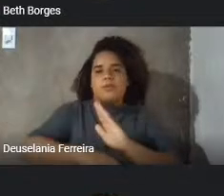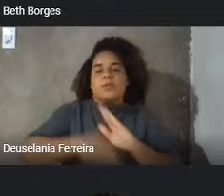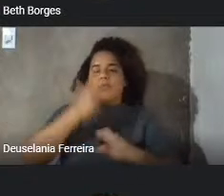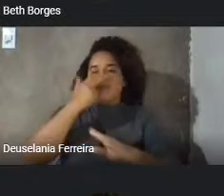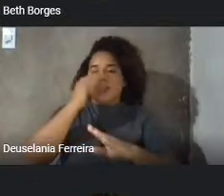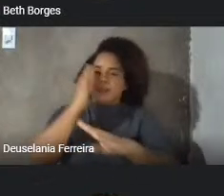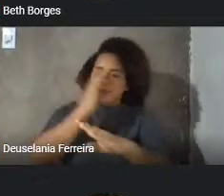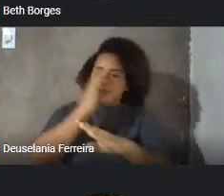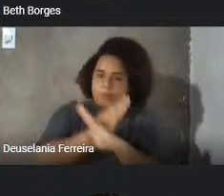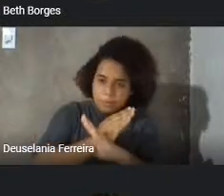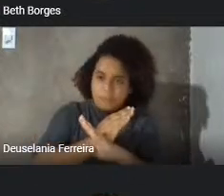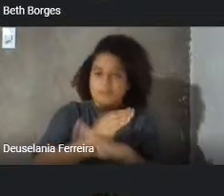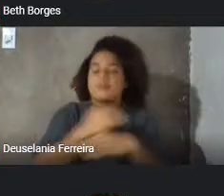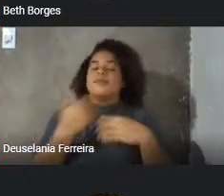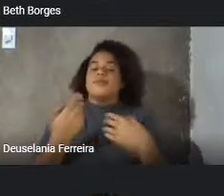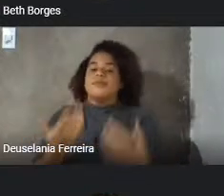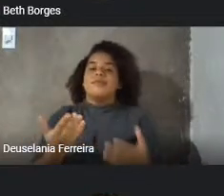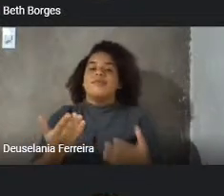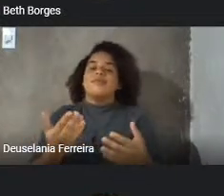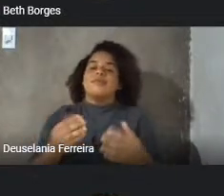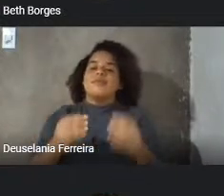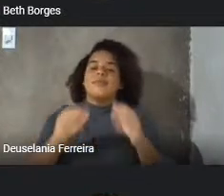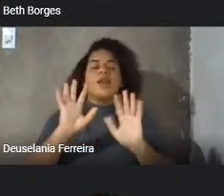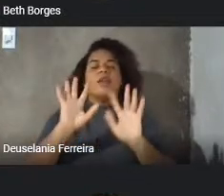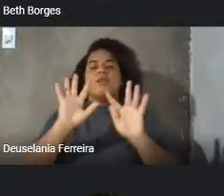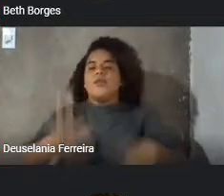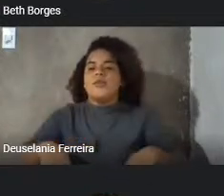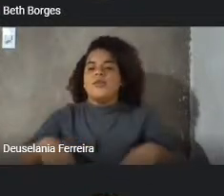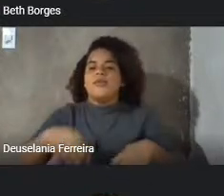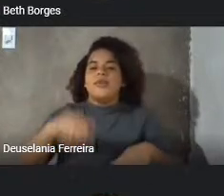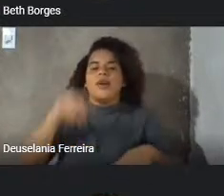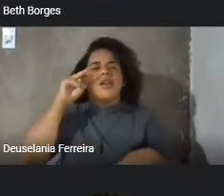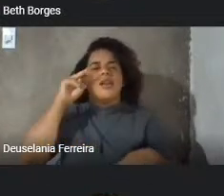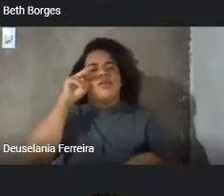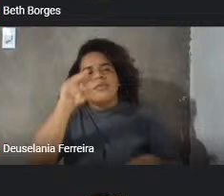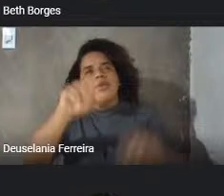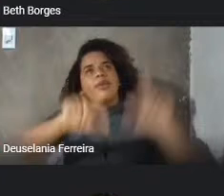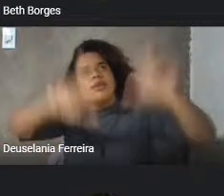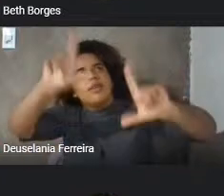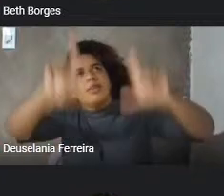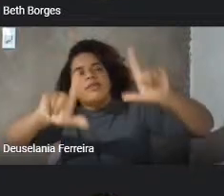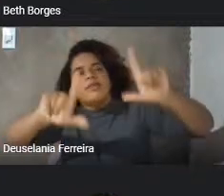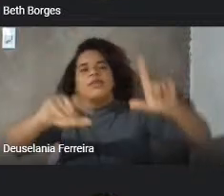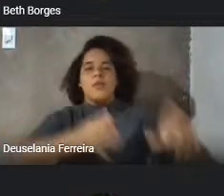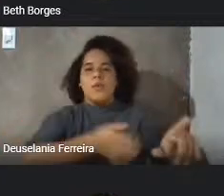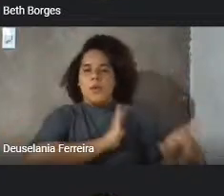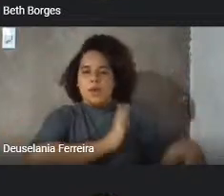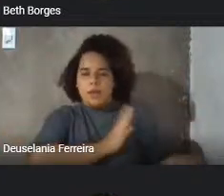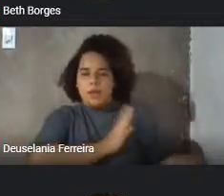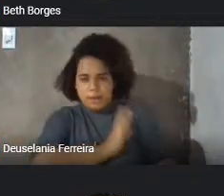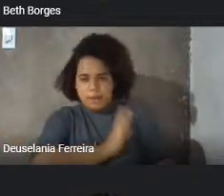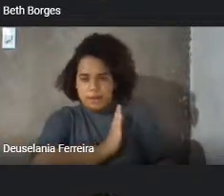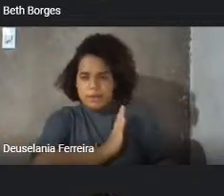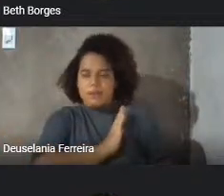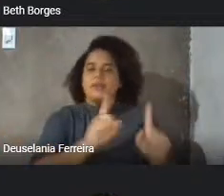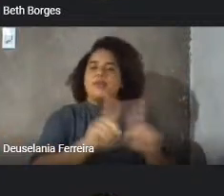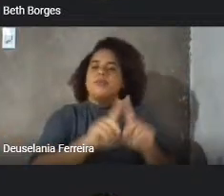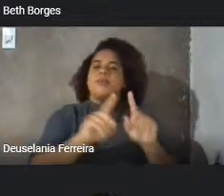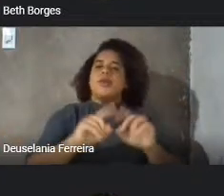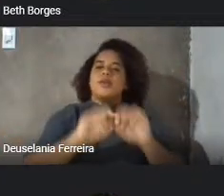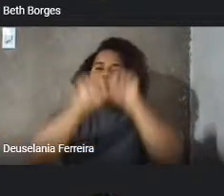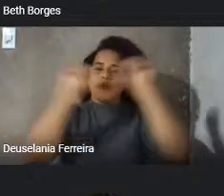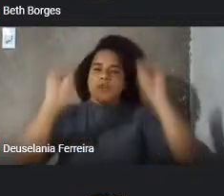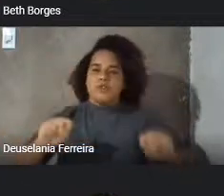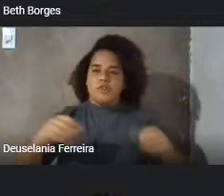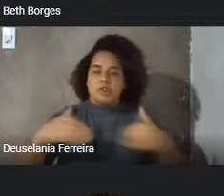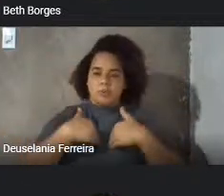No final, ela consegue ver toda a variação cardíaca, todo o sistema de coerência